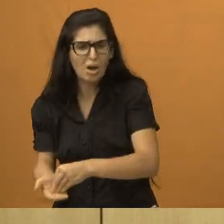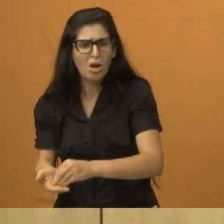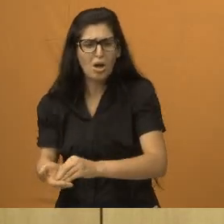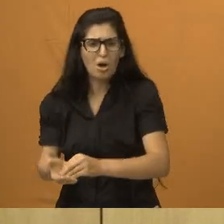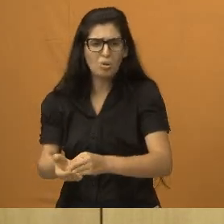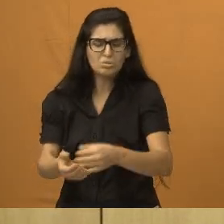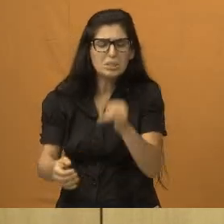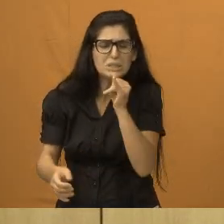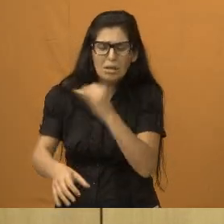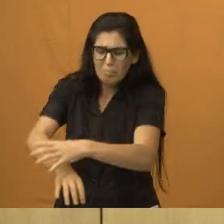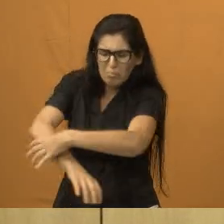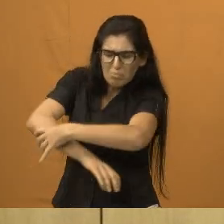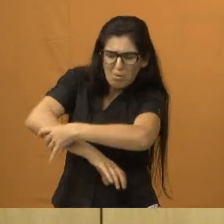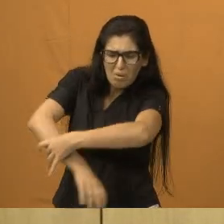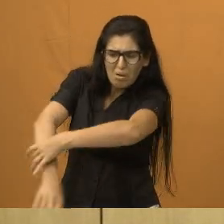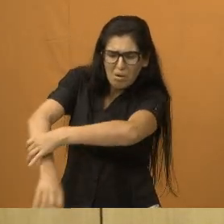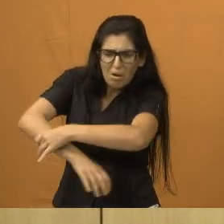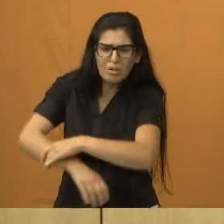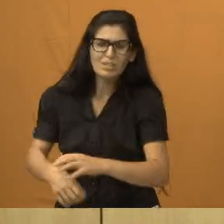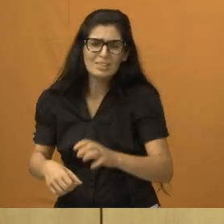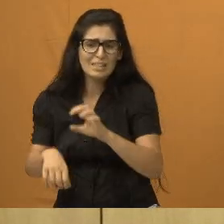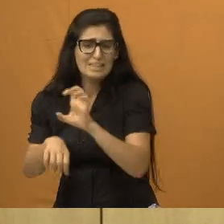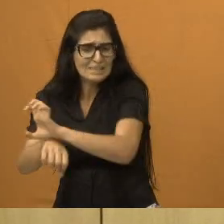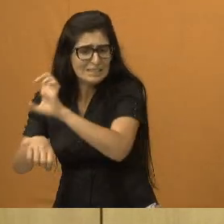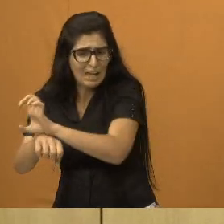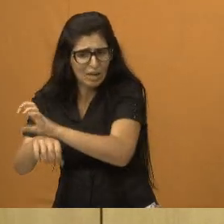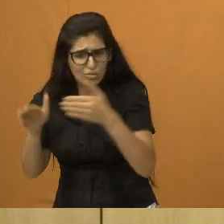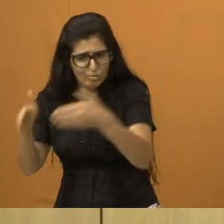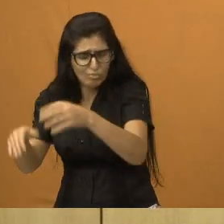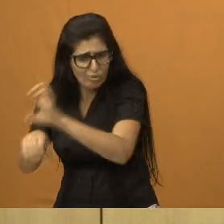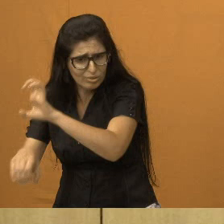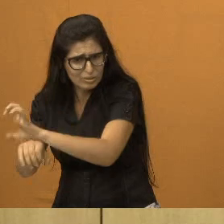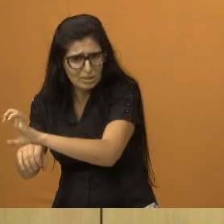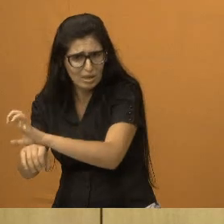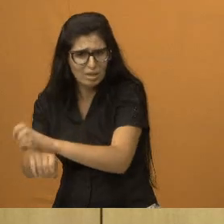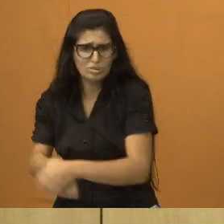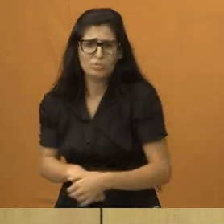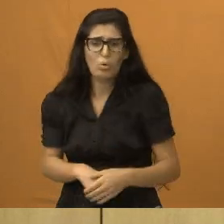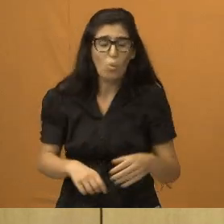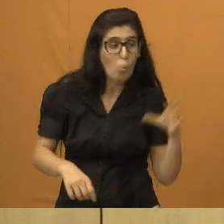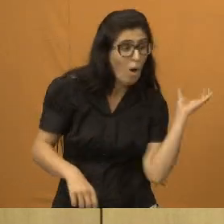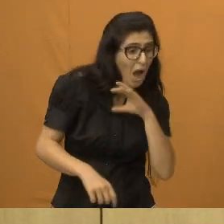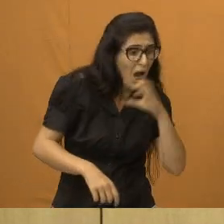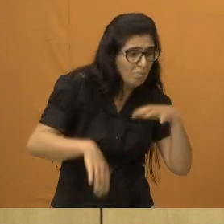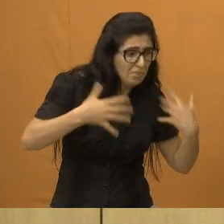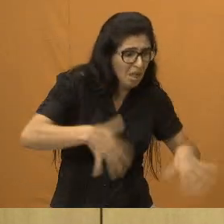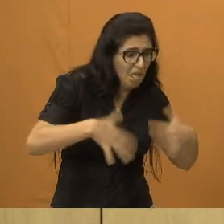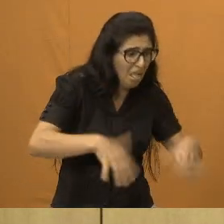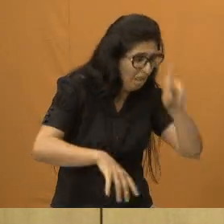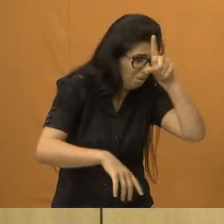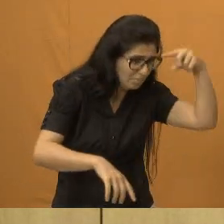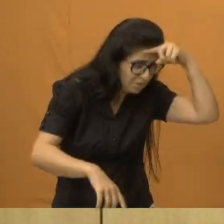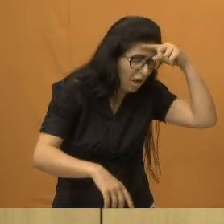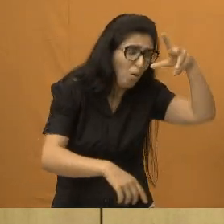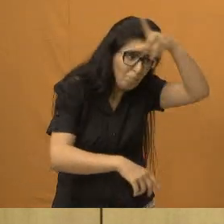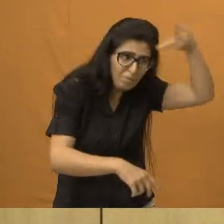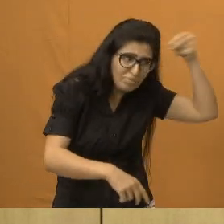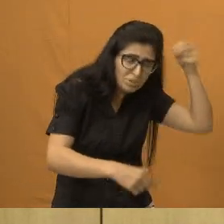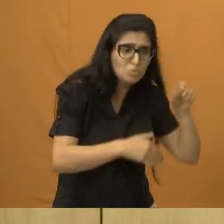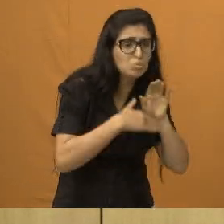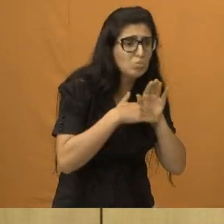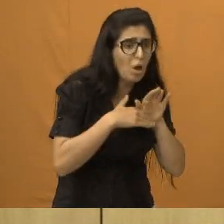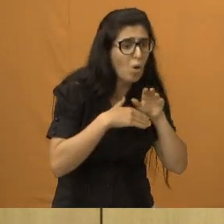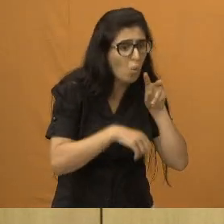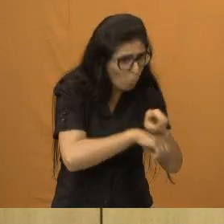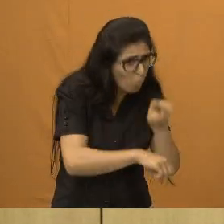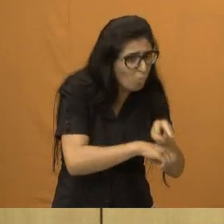é o Estado. O emergencial, a prefeitura tem que dar conta. Então, a gente vê que tem muitos processos, mesmo